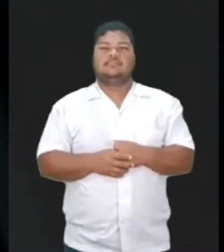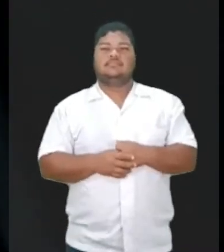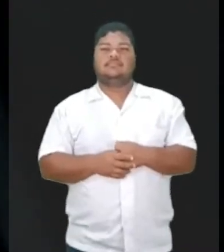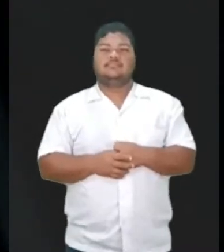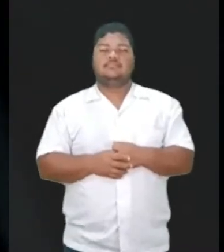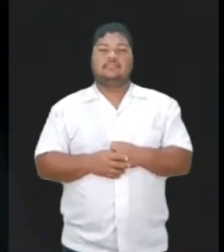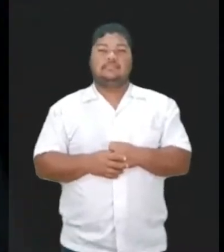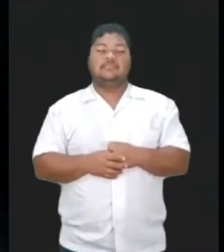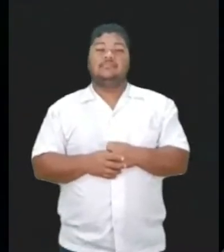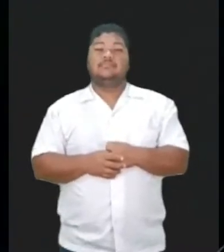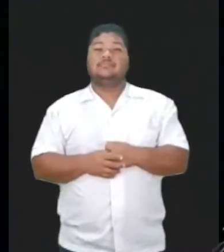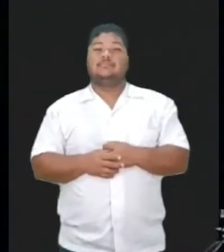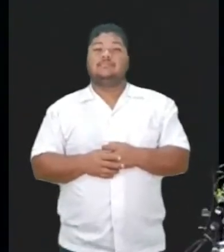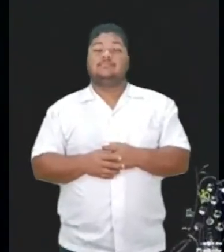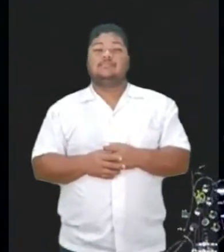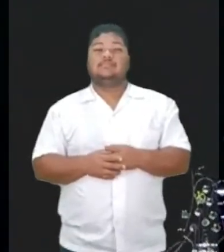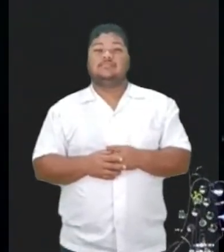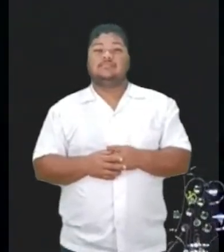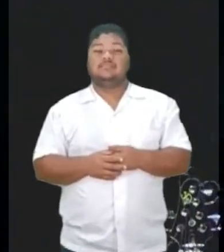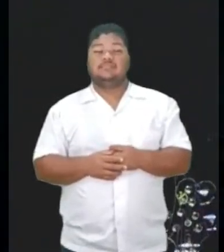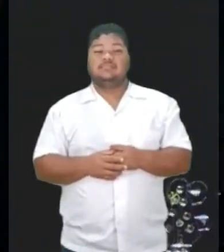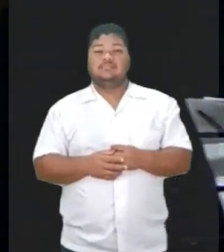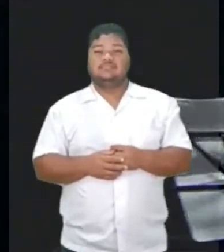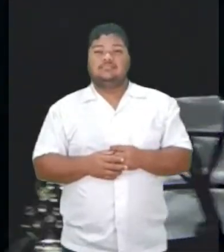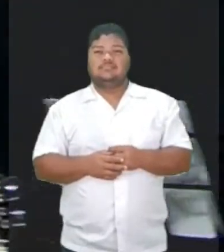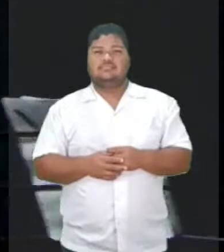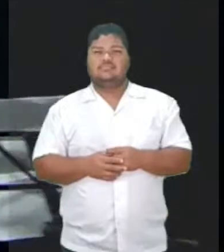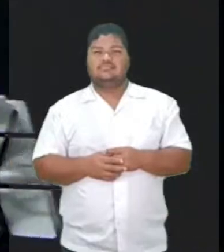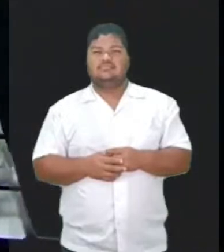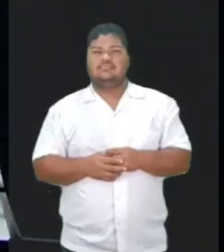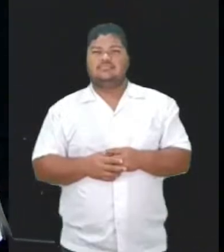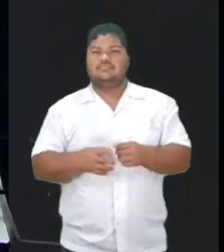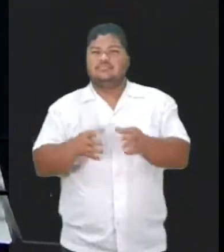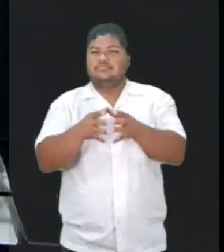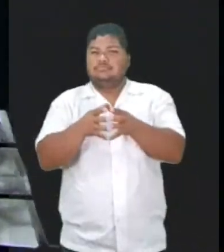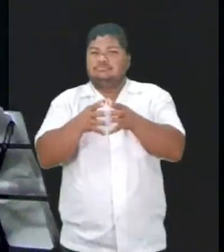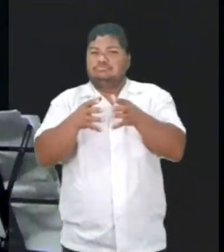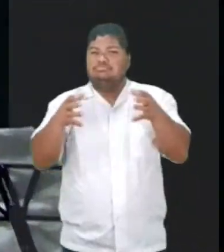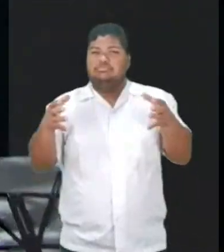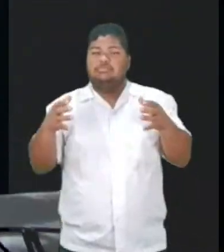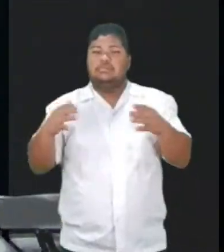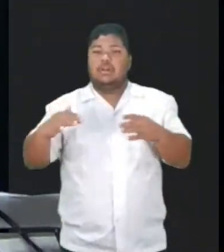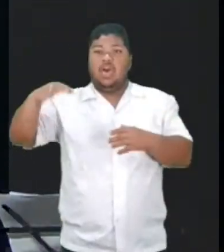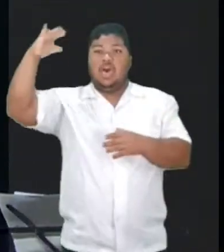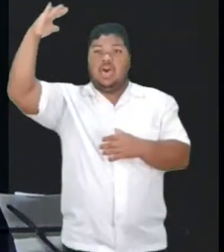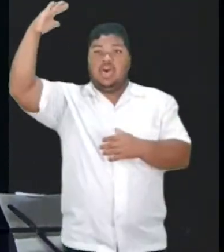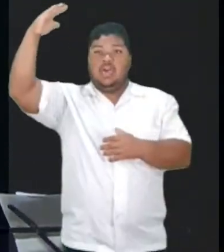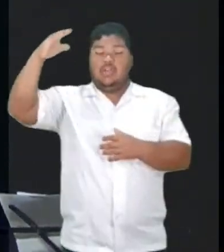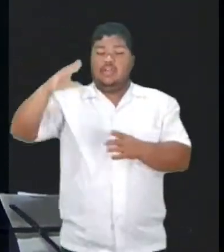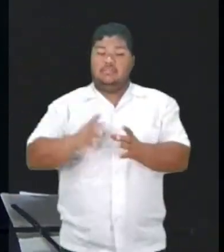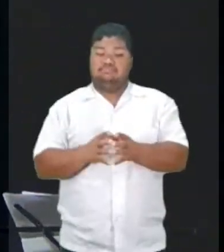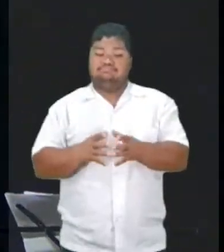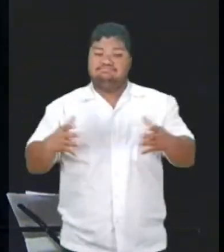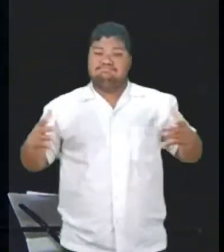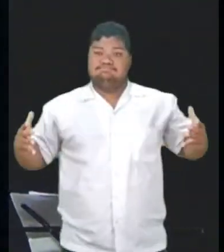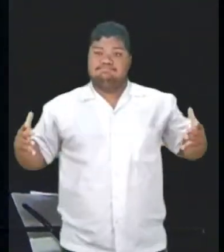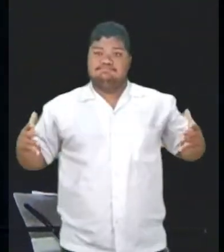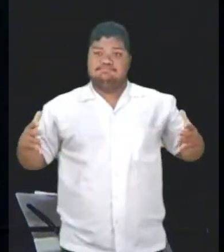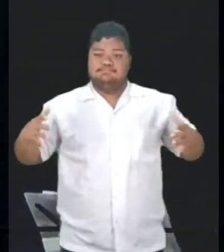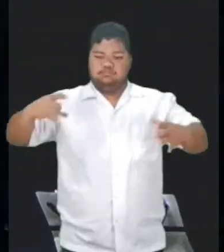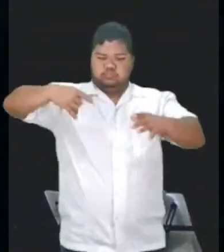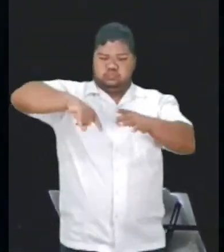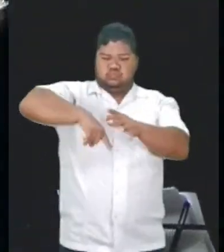Prótons, elétron e nêutron. A dimensão, altura, largura,